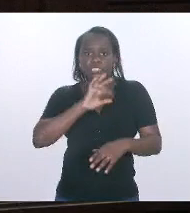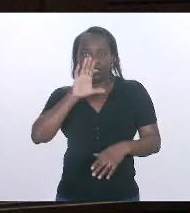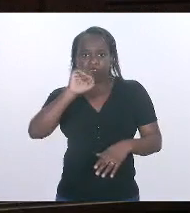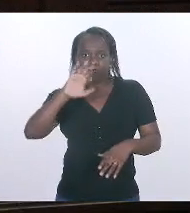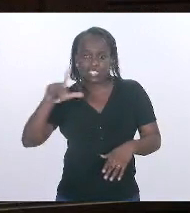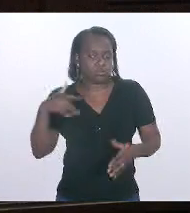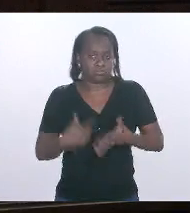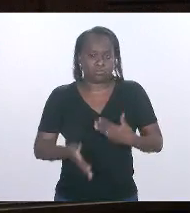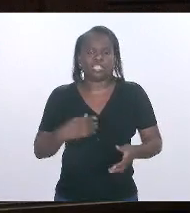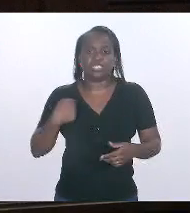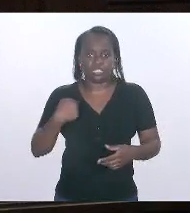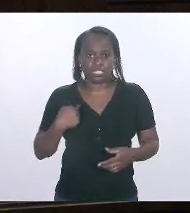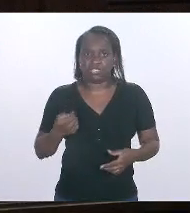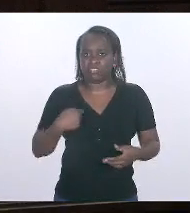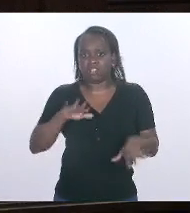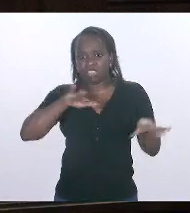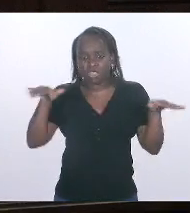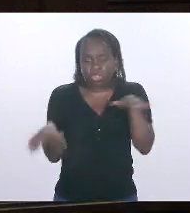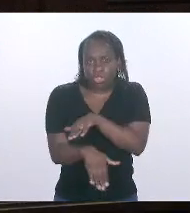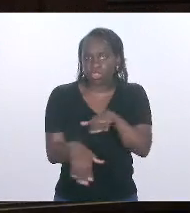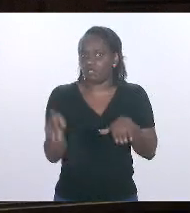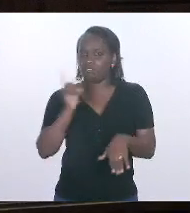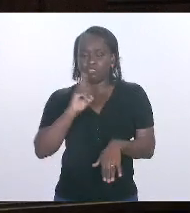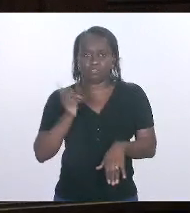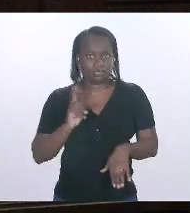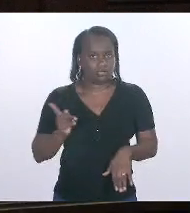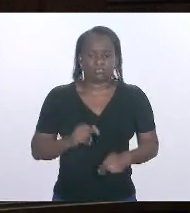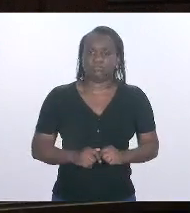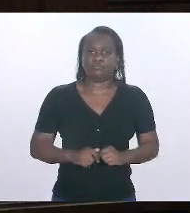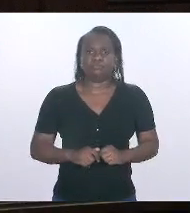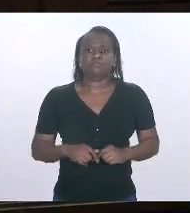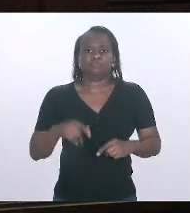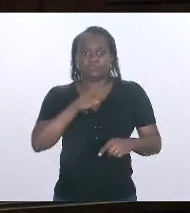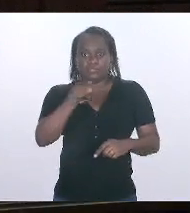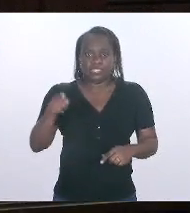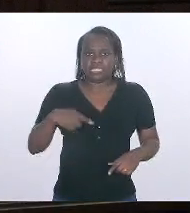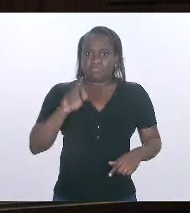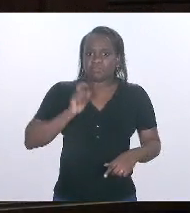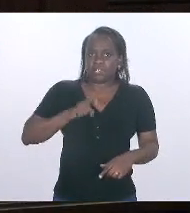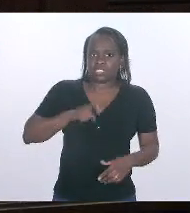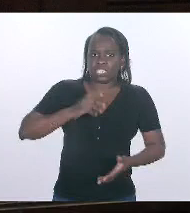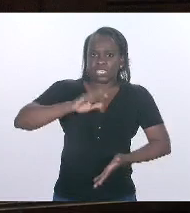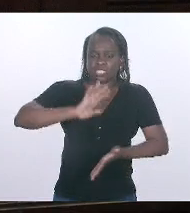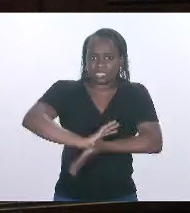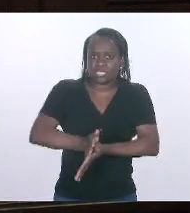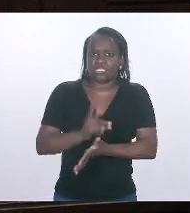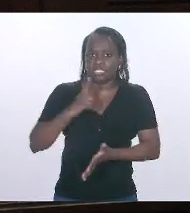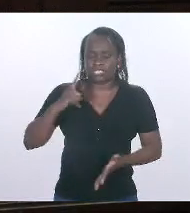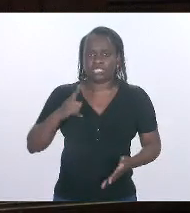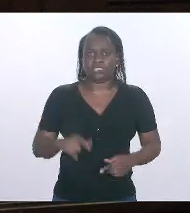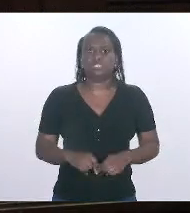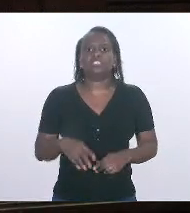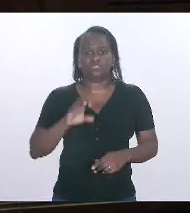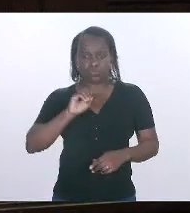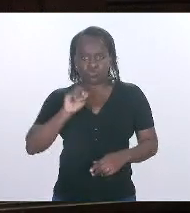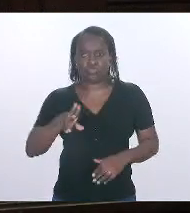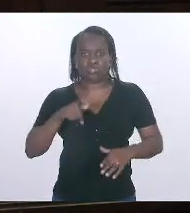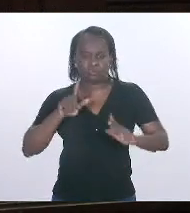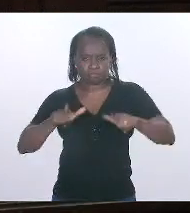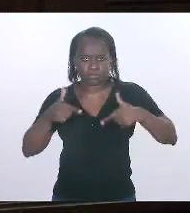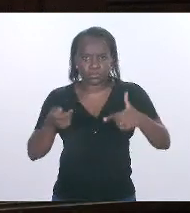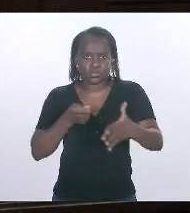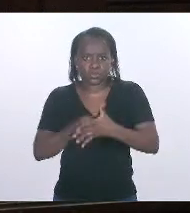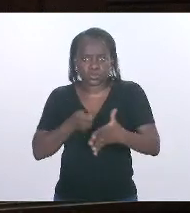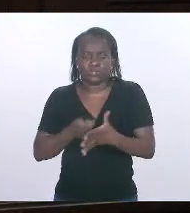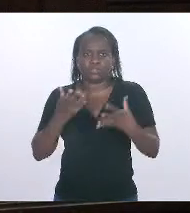eu, que não vou baixar a cabeça de forma alguma para as covardias que aqui acontecem. Vou lutar muito.